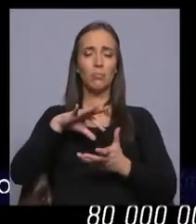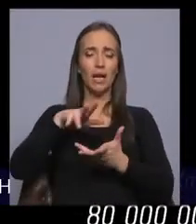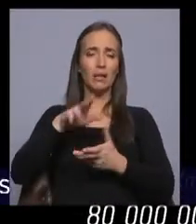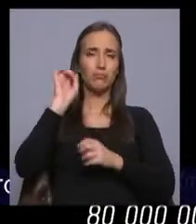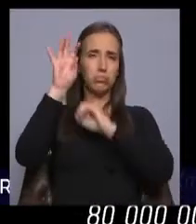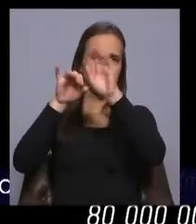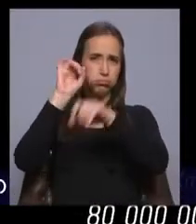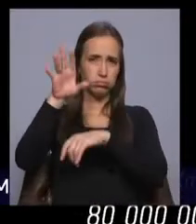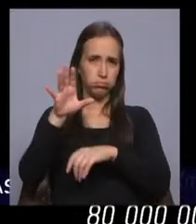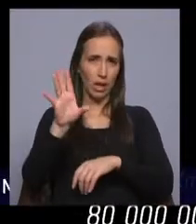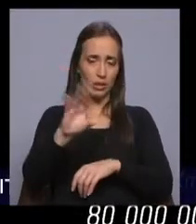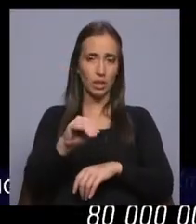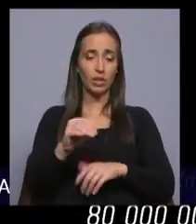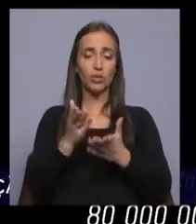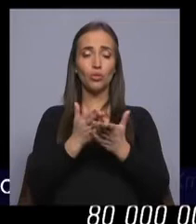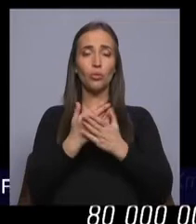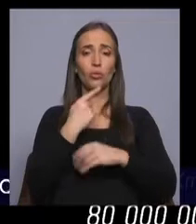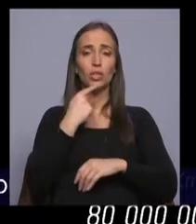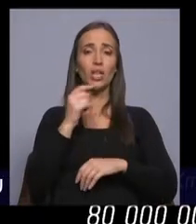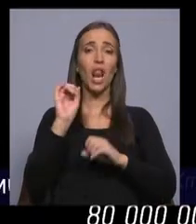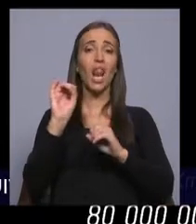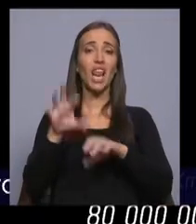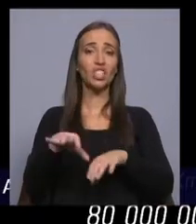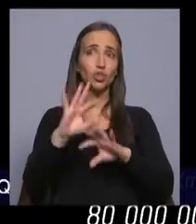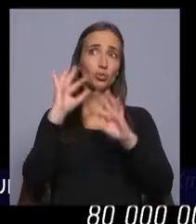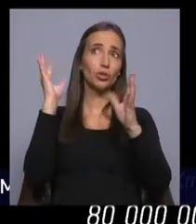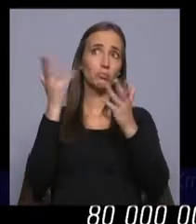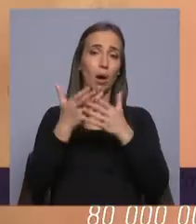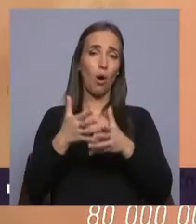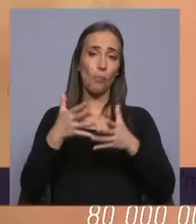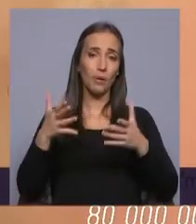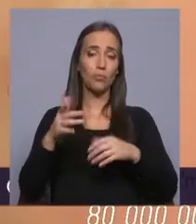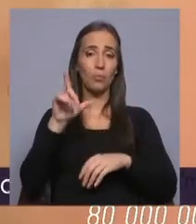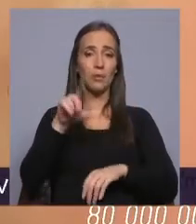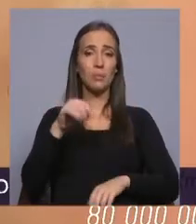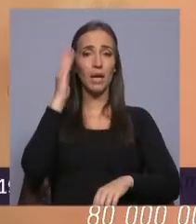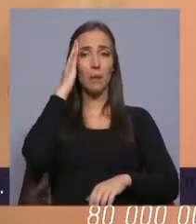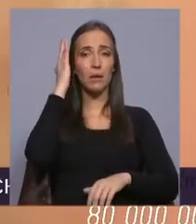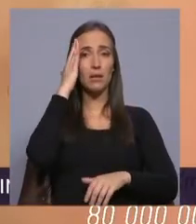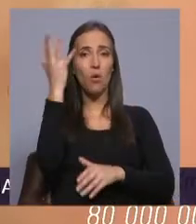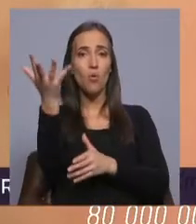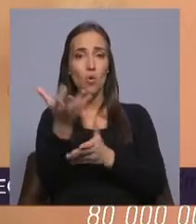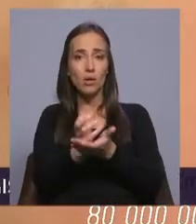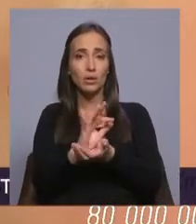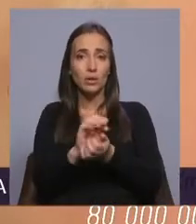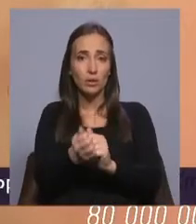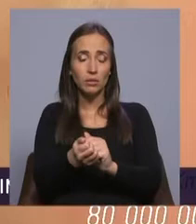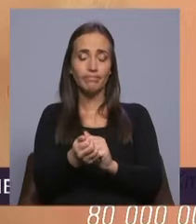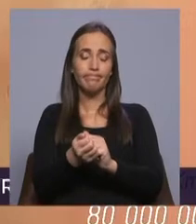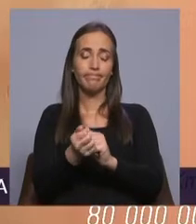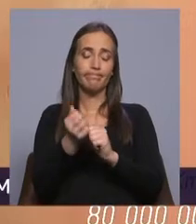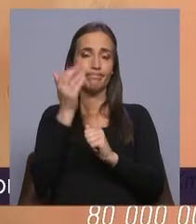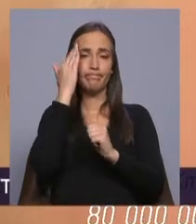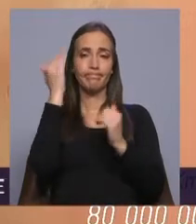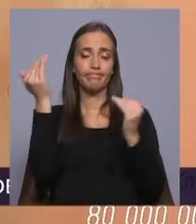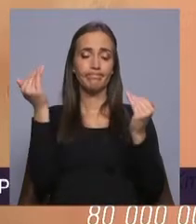diz que não só estamos a aumentar o lixo espacial, como a capacidade de o absorvermos e de os destruirmos vai reduzir-se nas